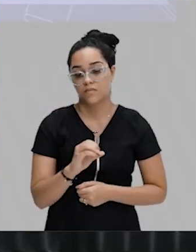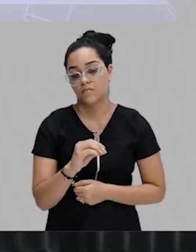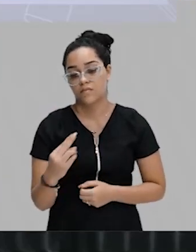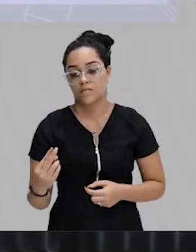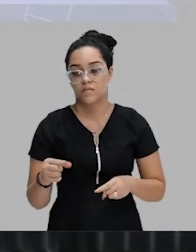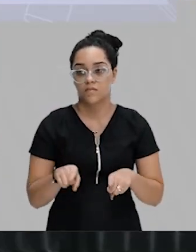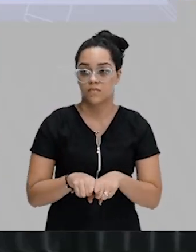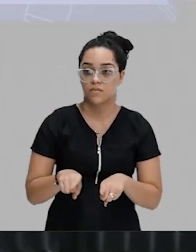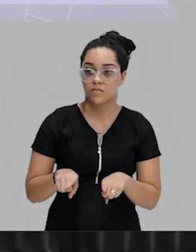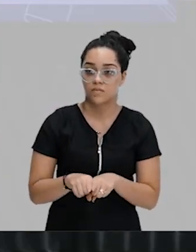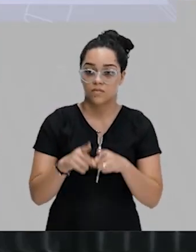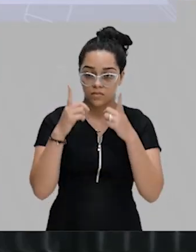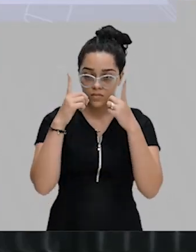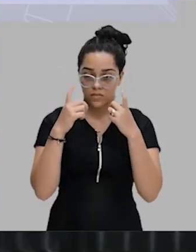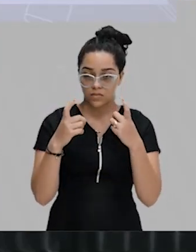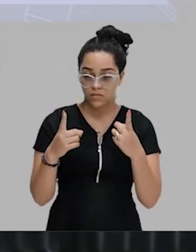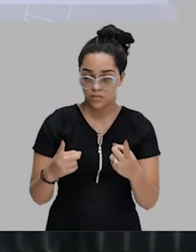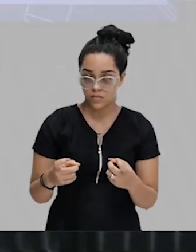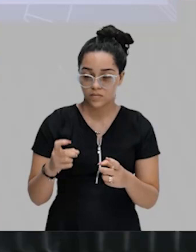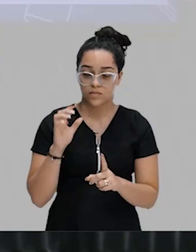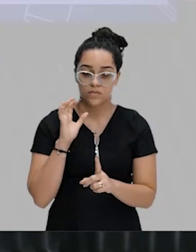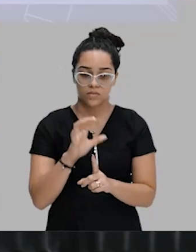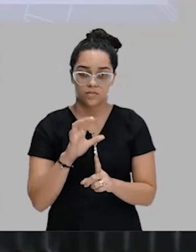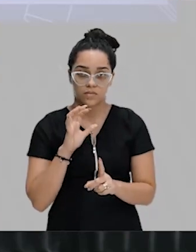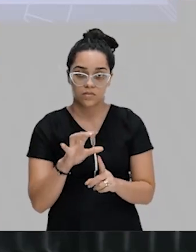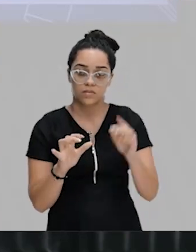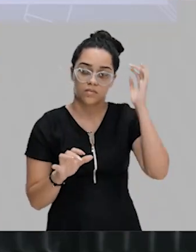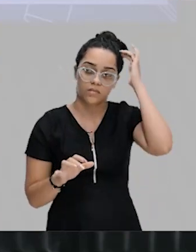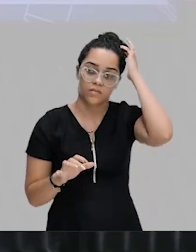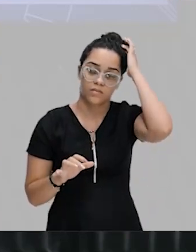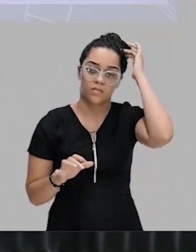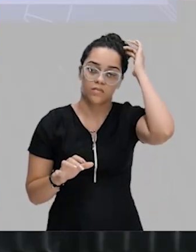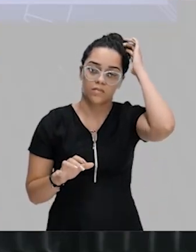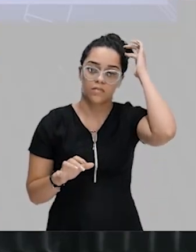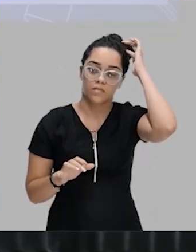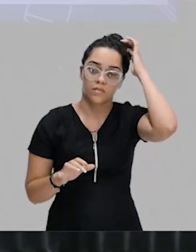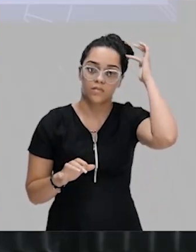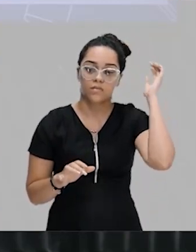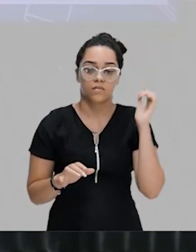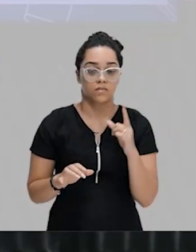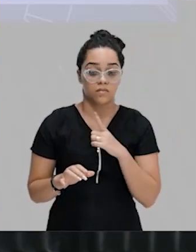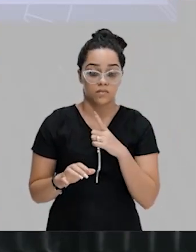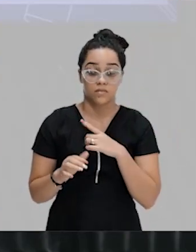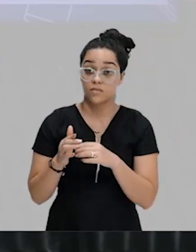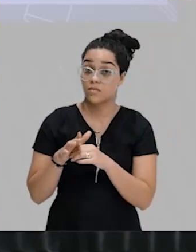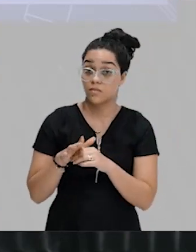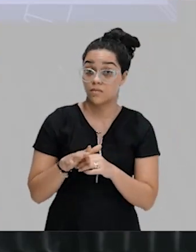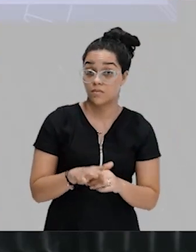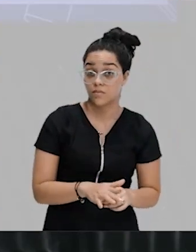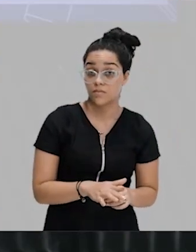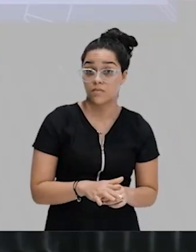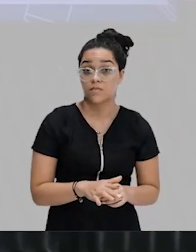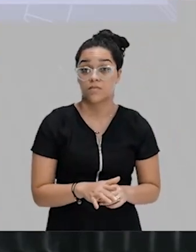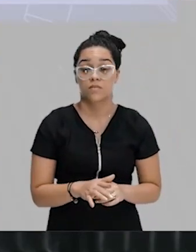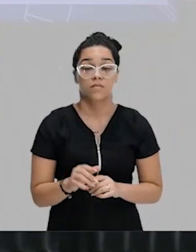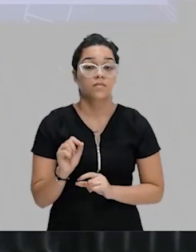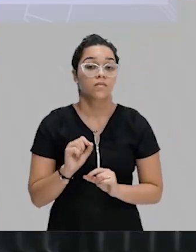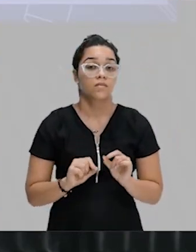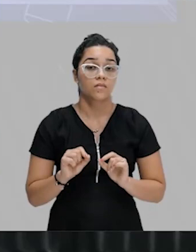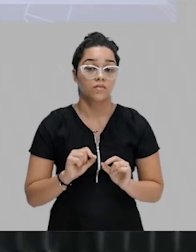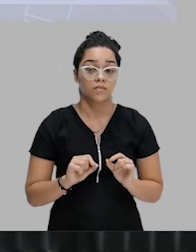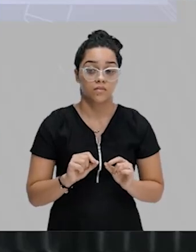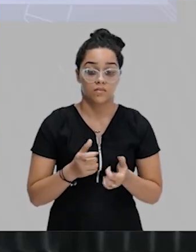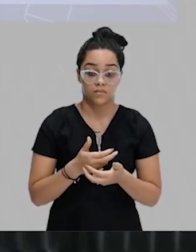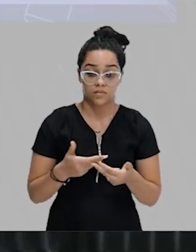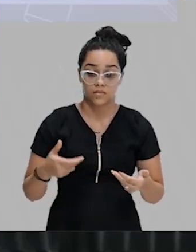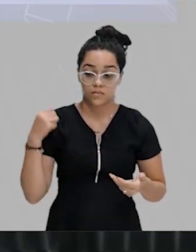mesmo através de uma violenta repressão, quanto mais ela reprimia, por exemplo, a nobreza reprimia